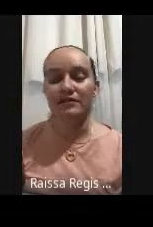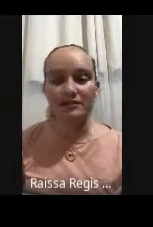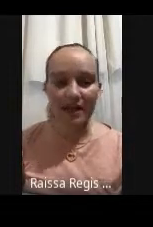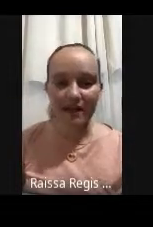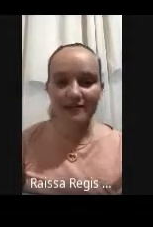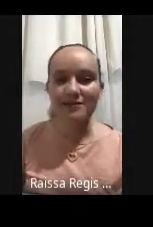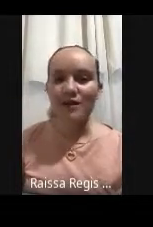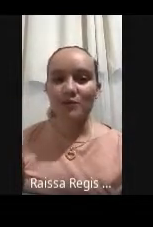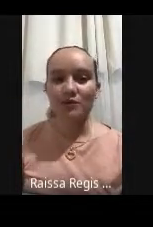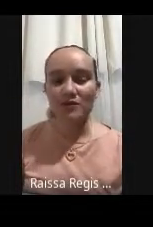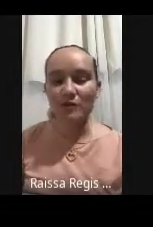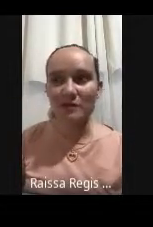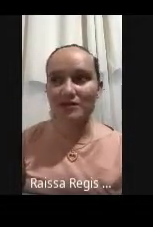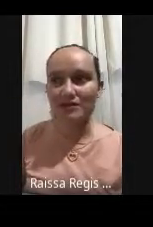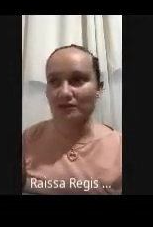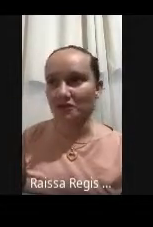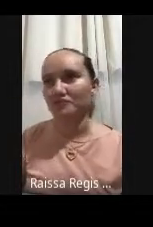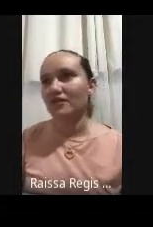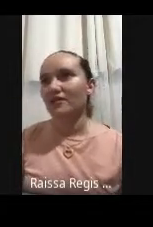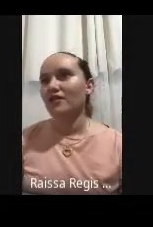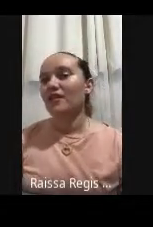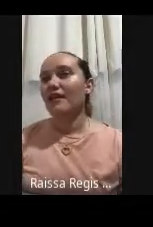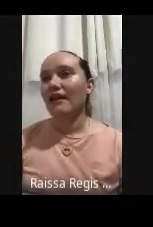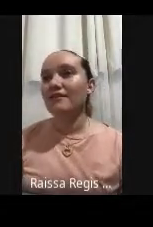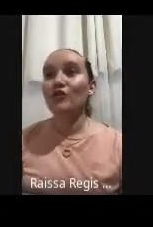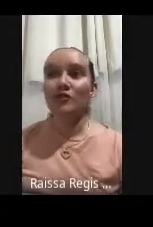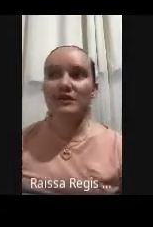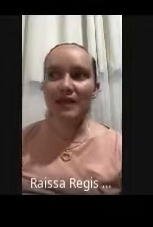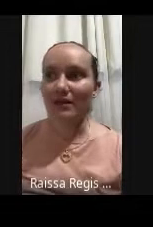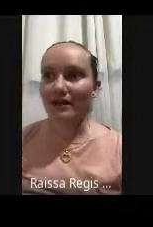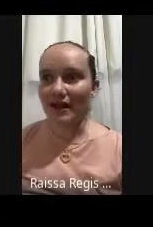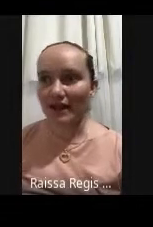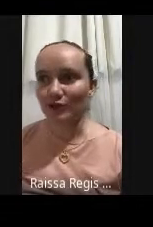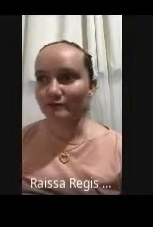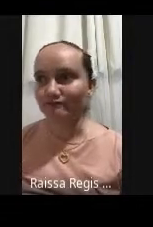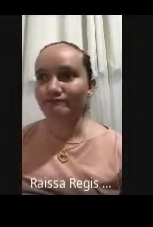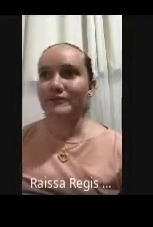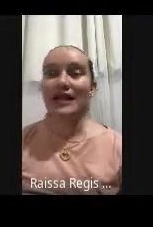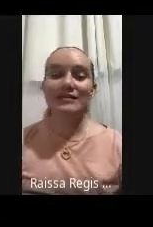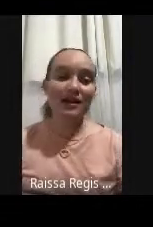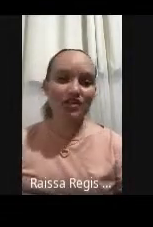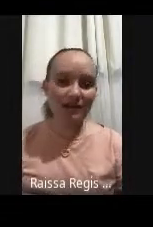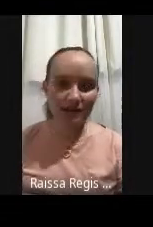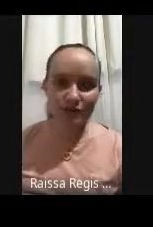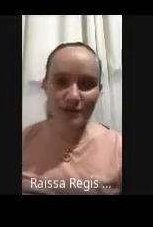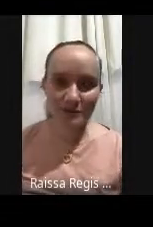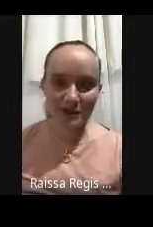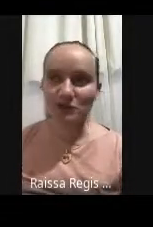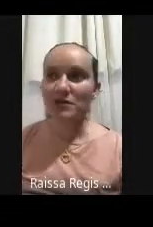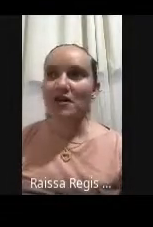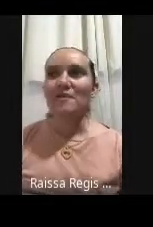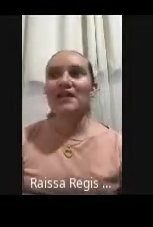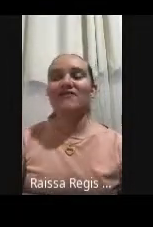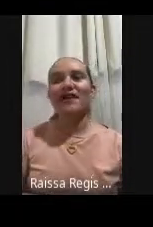escrita de sinais, muitas pessoas pesquisando. Então, foi um sistema criado há cerca de 30 anos, mais ou